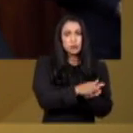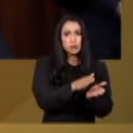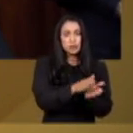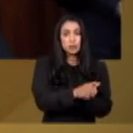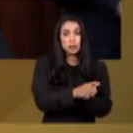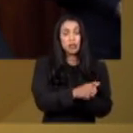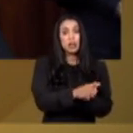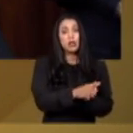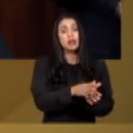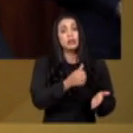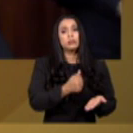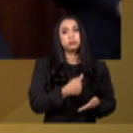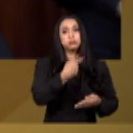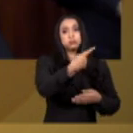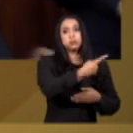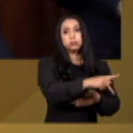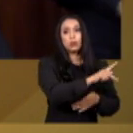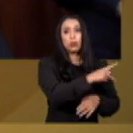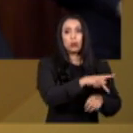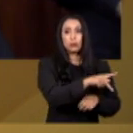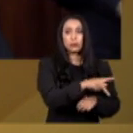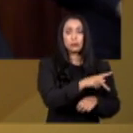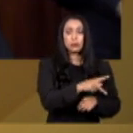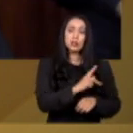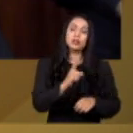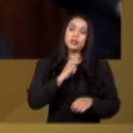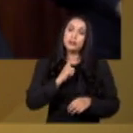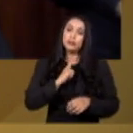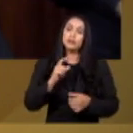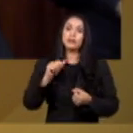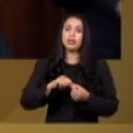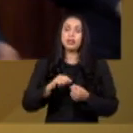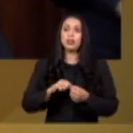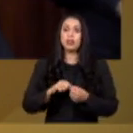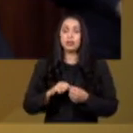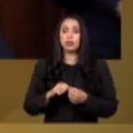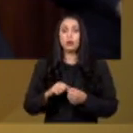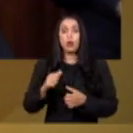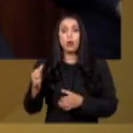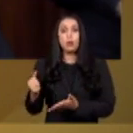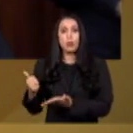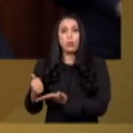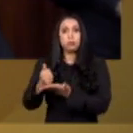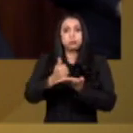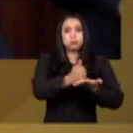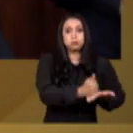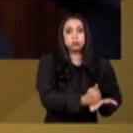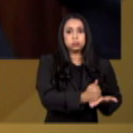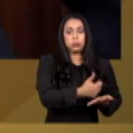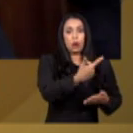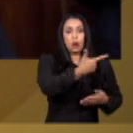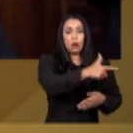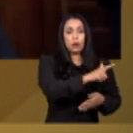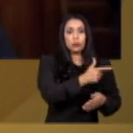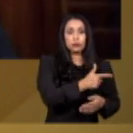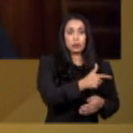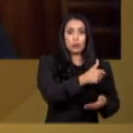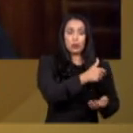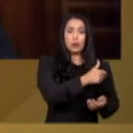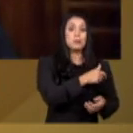apoio de funcionários do estado levado e contra-reforma